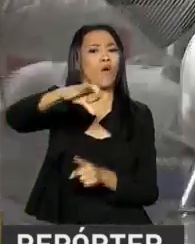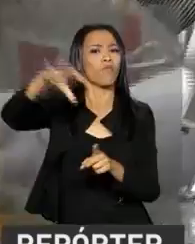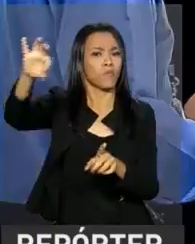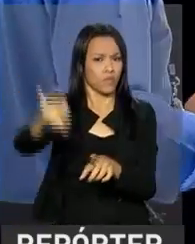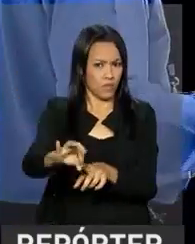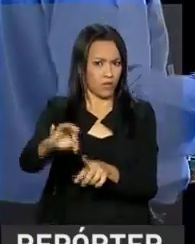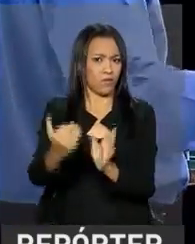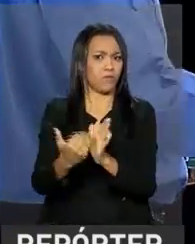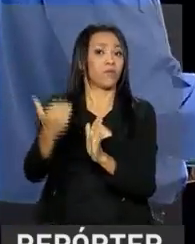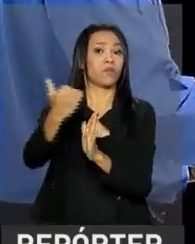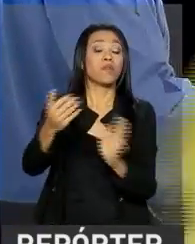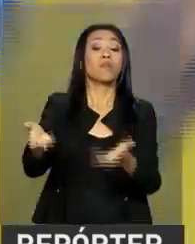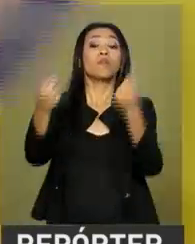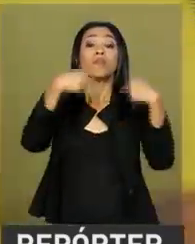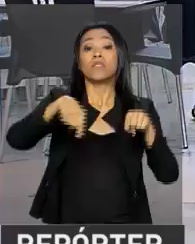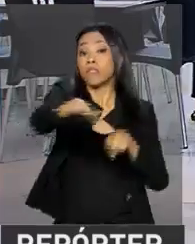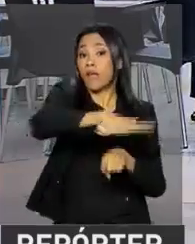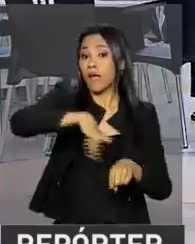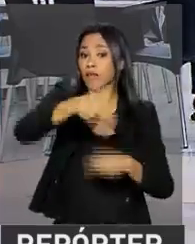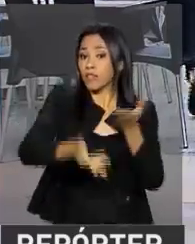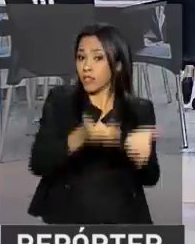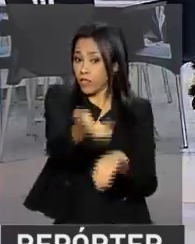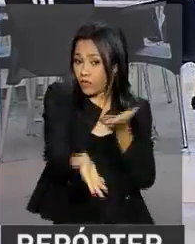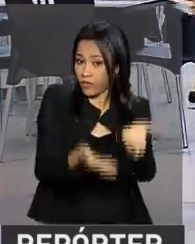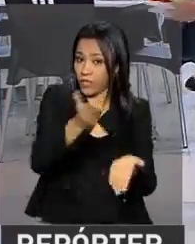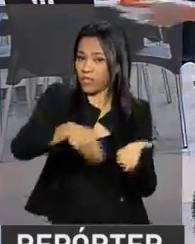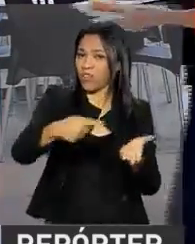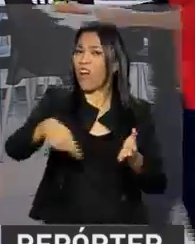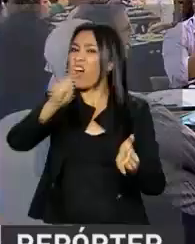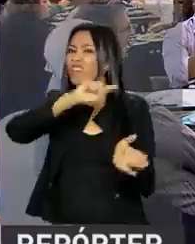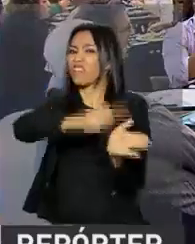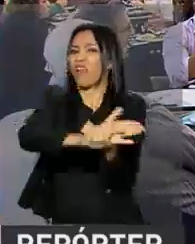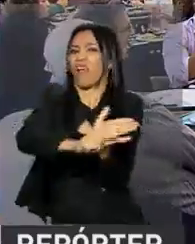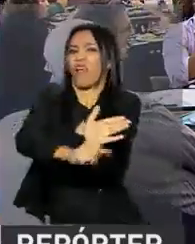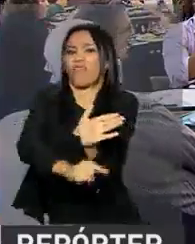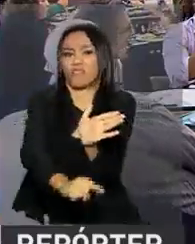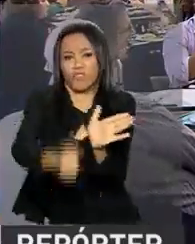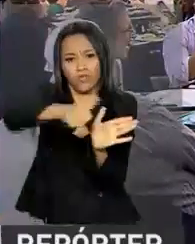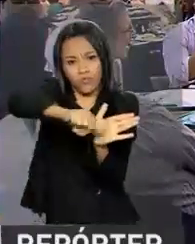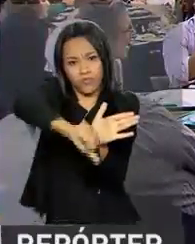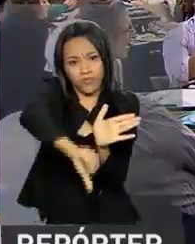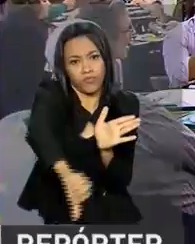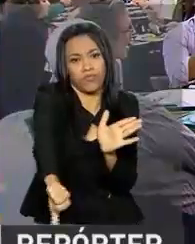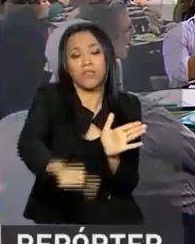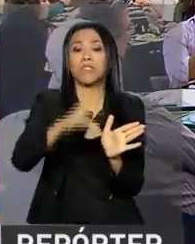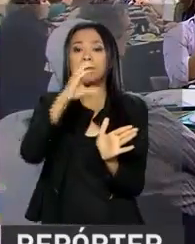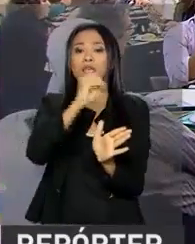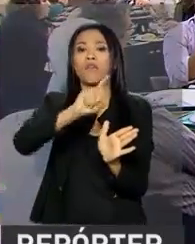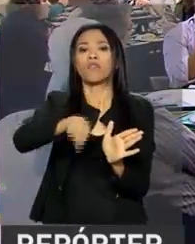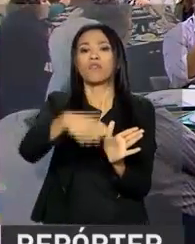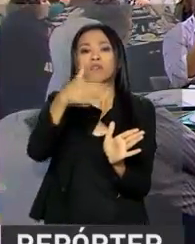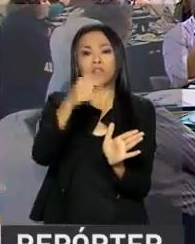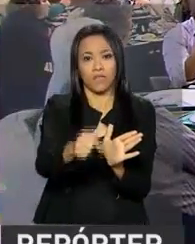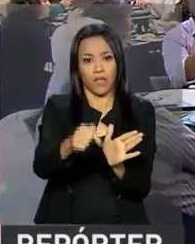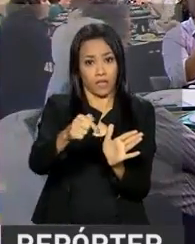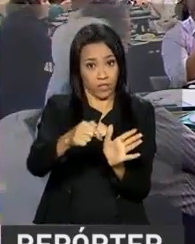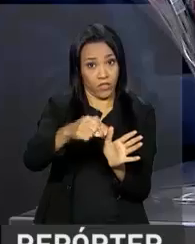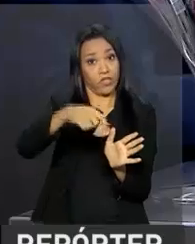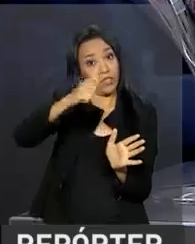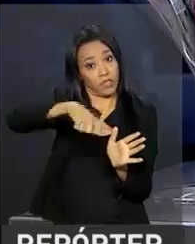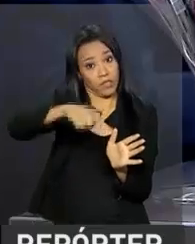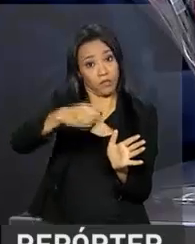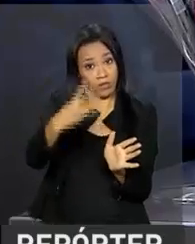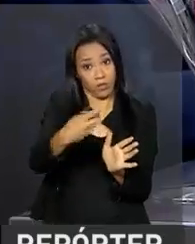0,9%. E o setor de serviços saiu de uma taxa negativa de 0,7% no último trimestre de